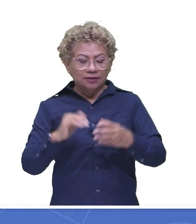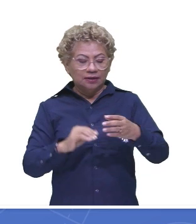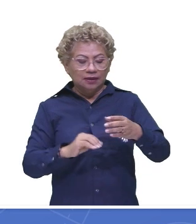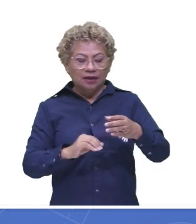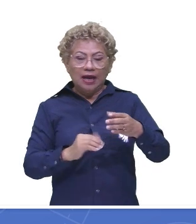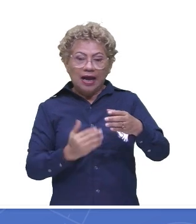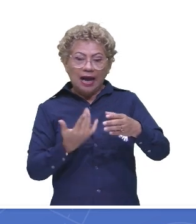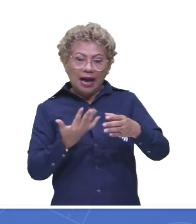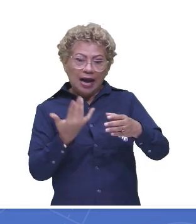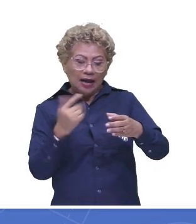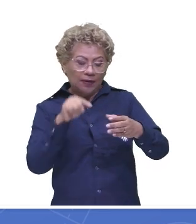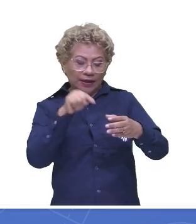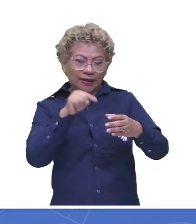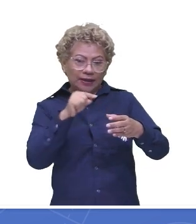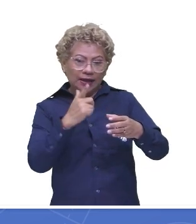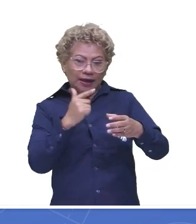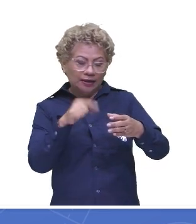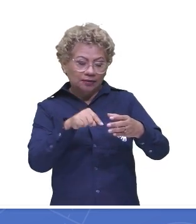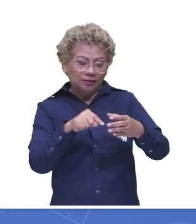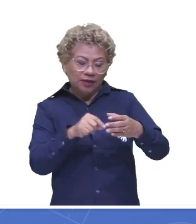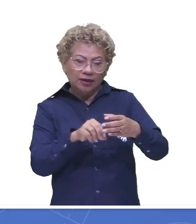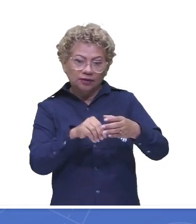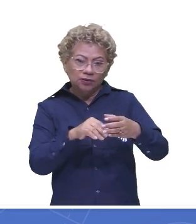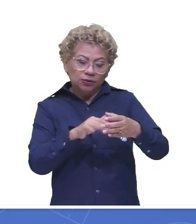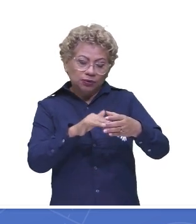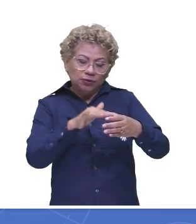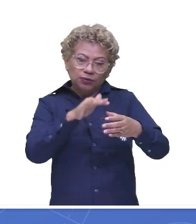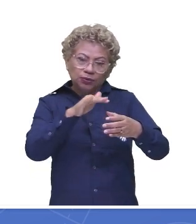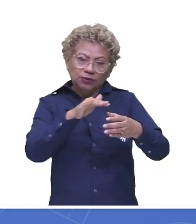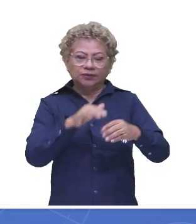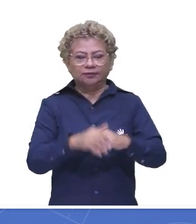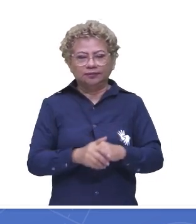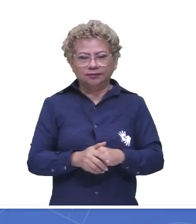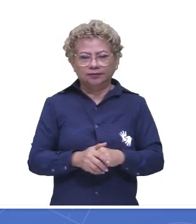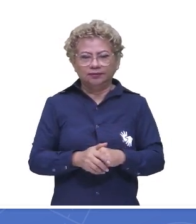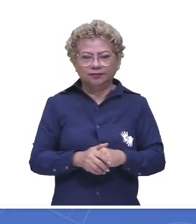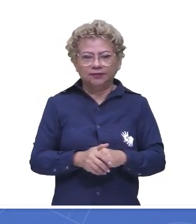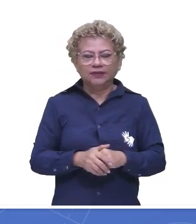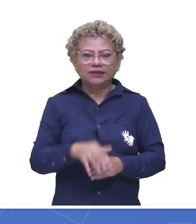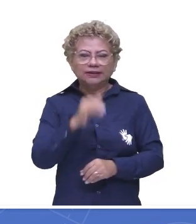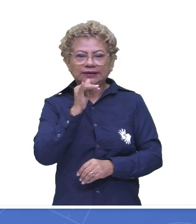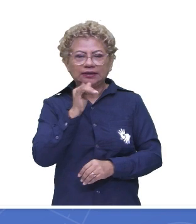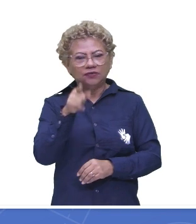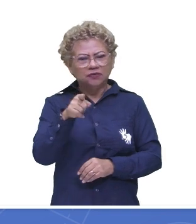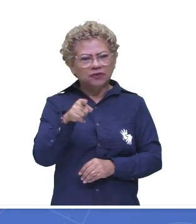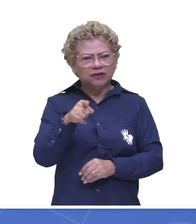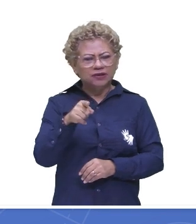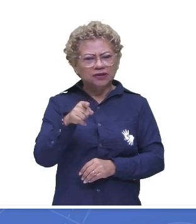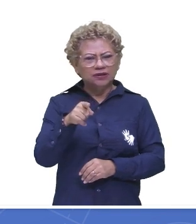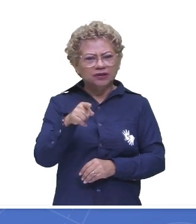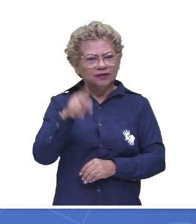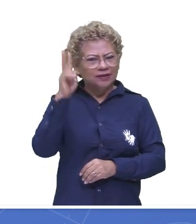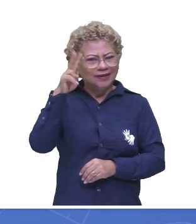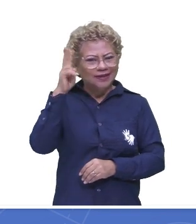que esse é o comportamento anômalo. Onde você já viu esse comportamento anômalo da água? Por exemplo,